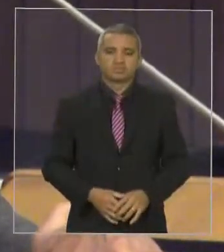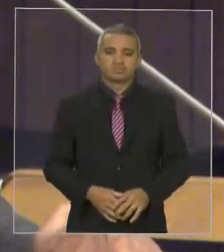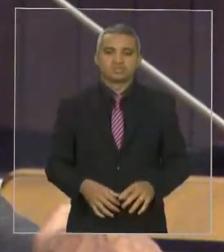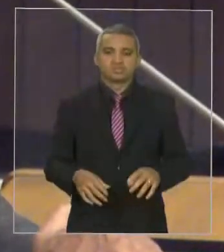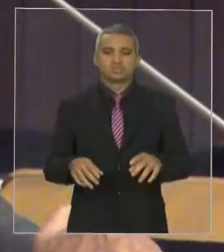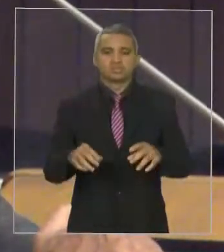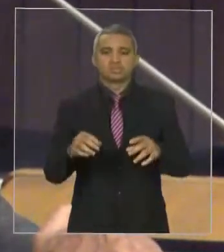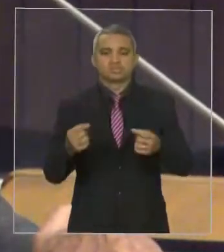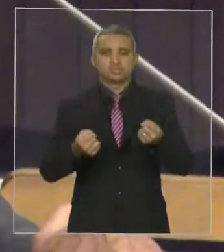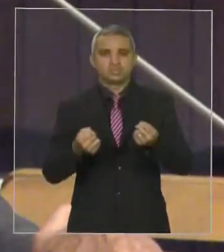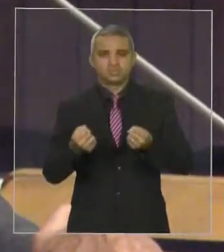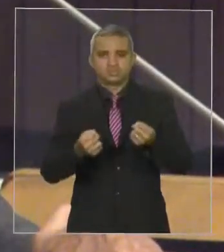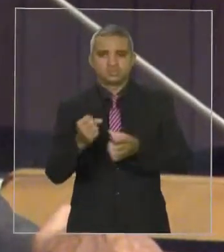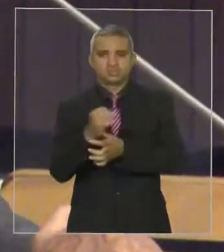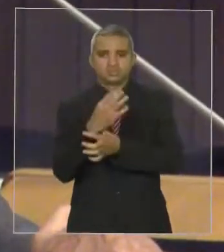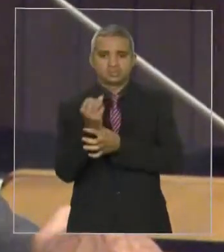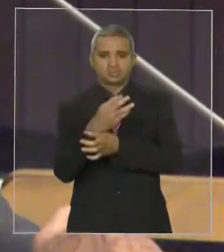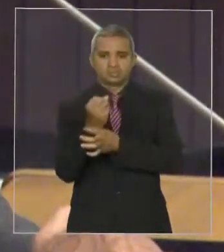ambulâncias,